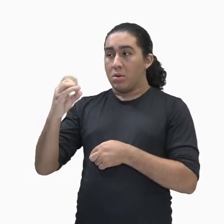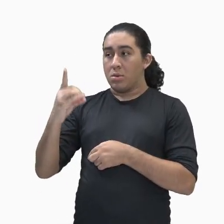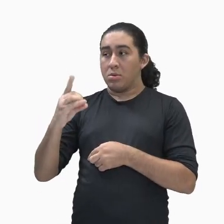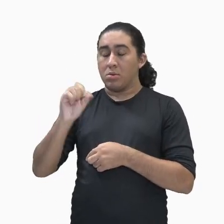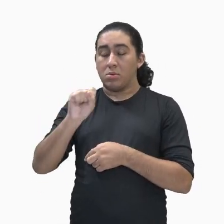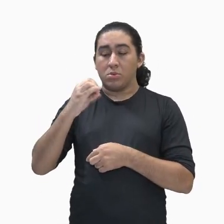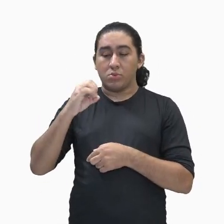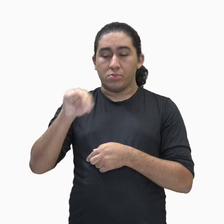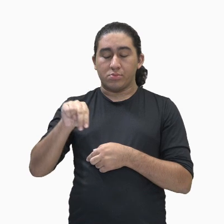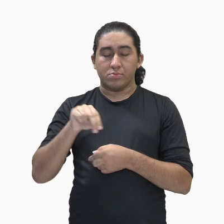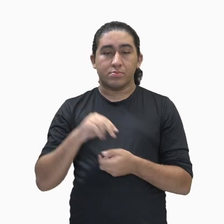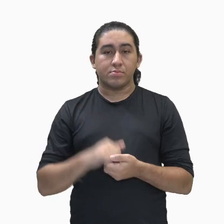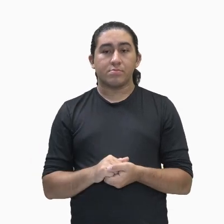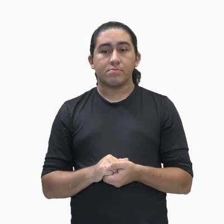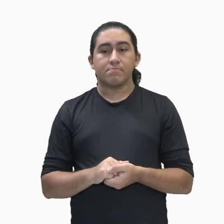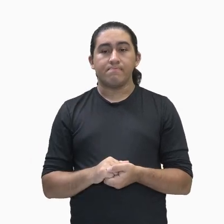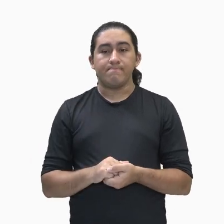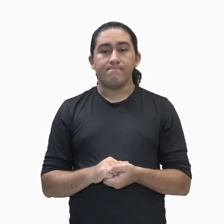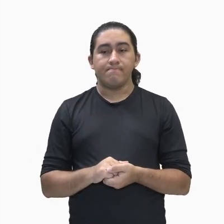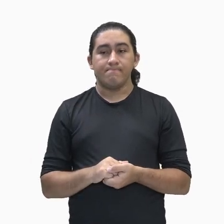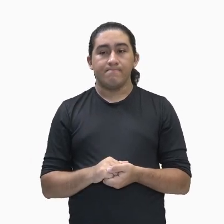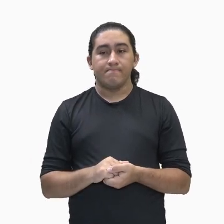Então, godmother,